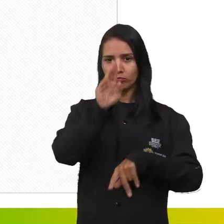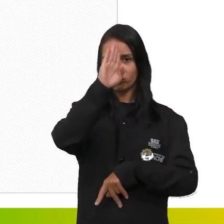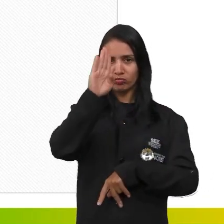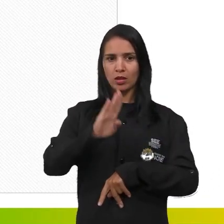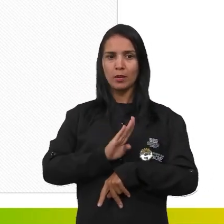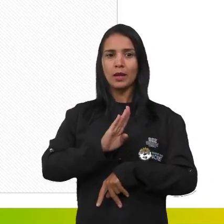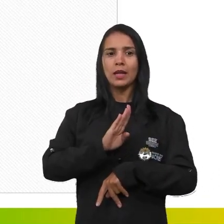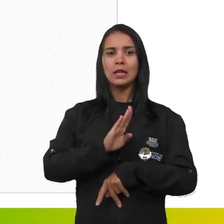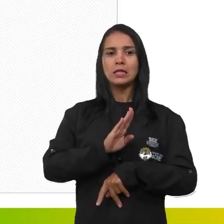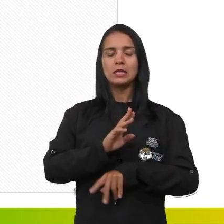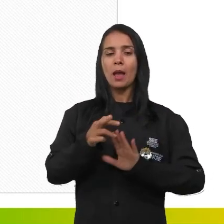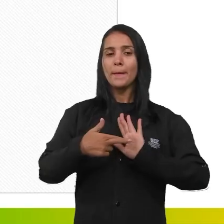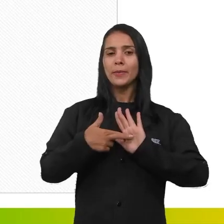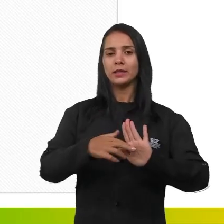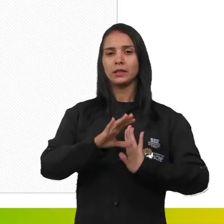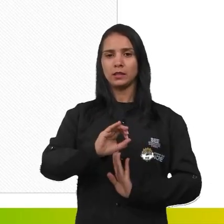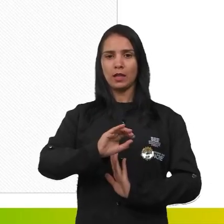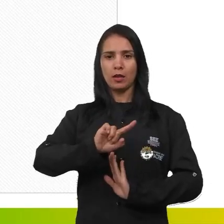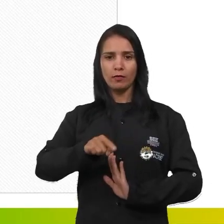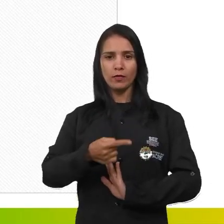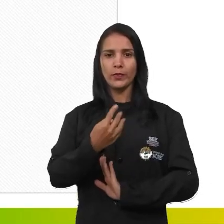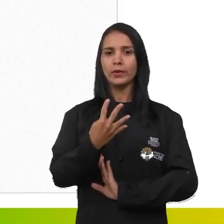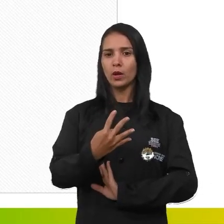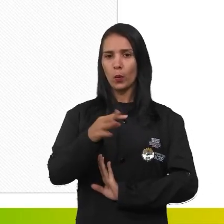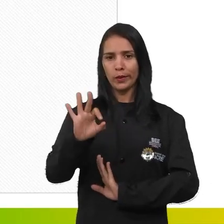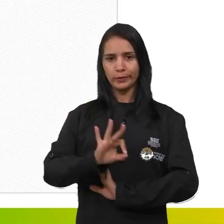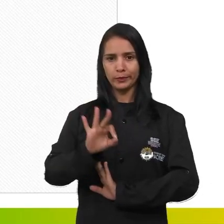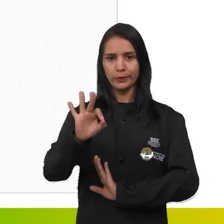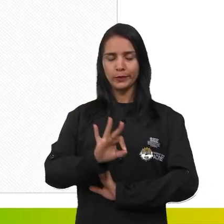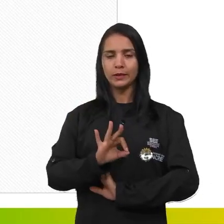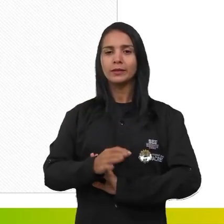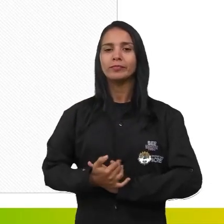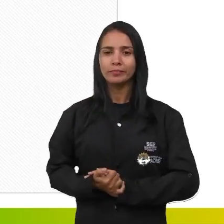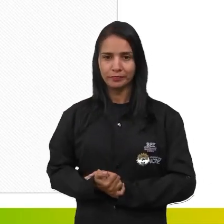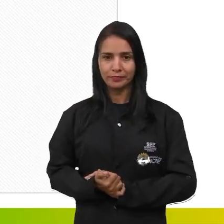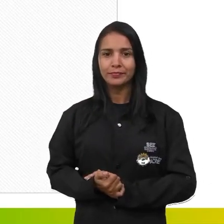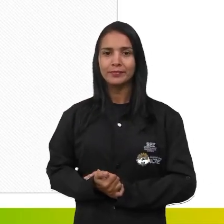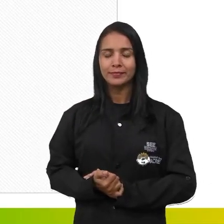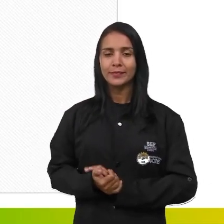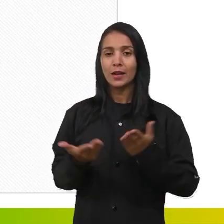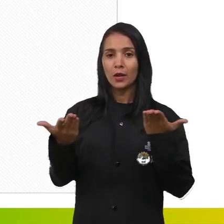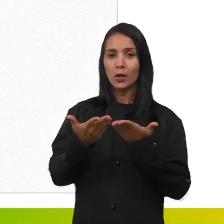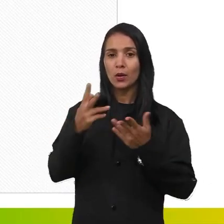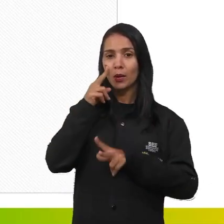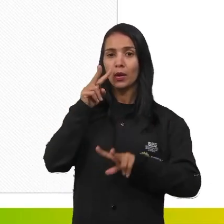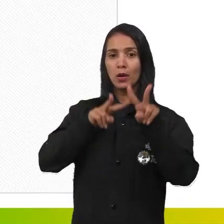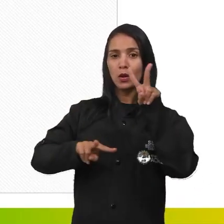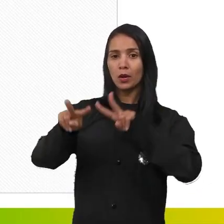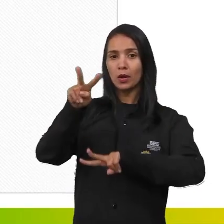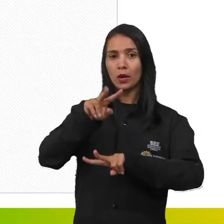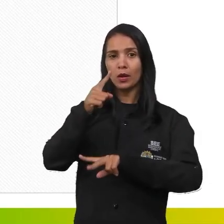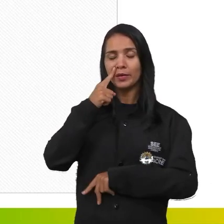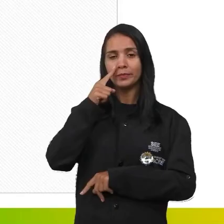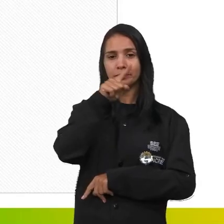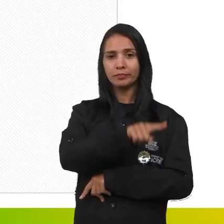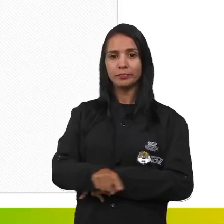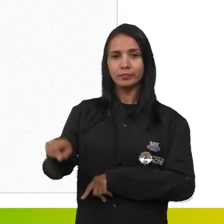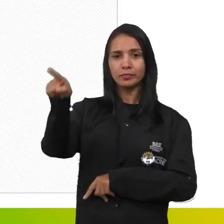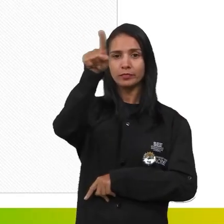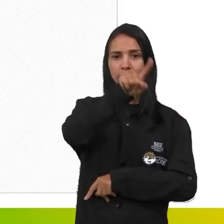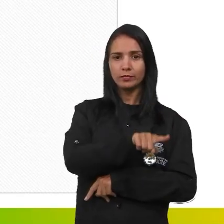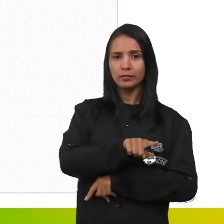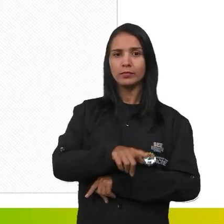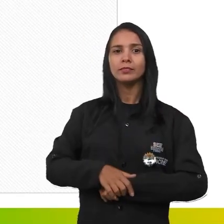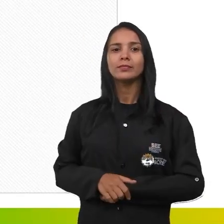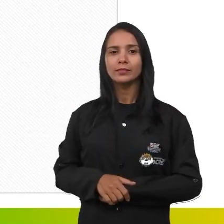representando 0,4. Então, vamos lá observar tudo isso no gráfico, pessoal. A população parda, como eu já